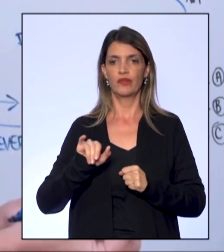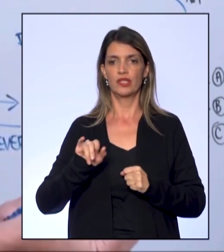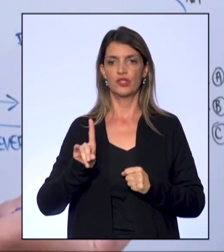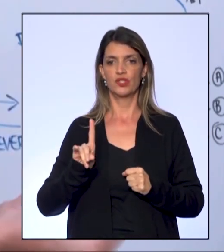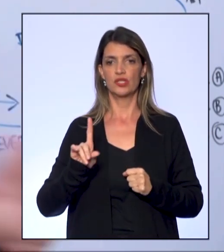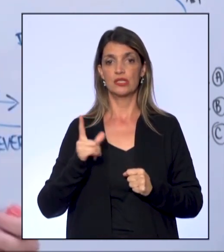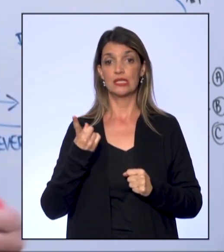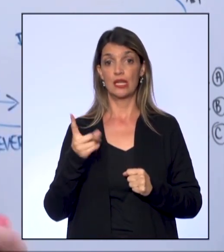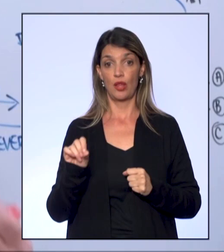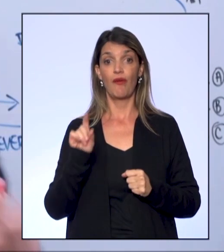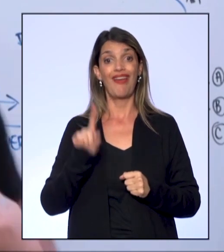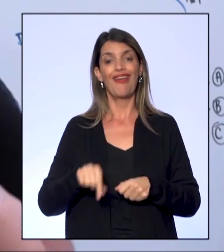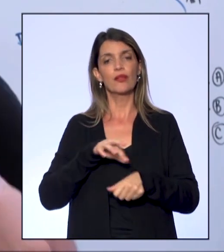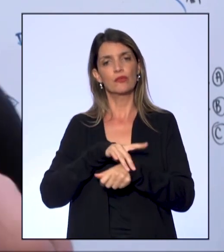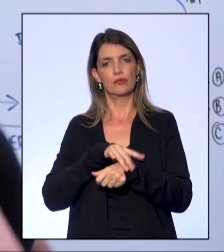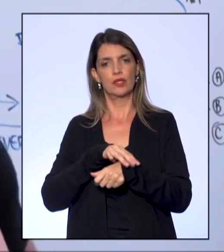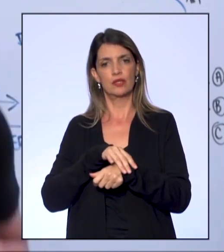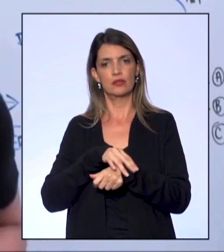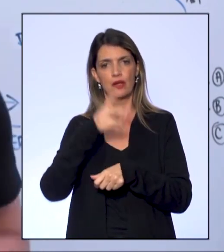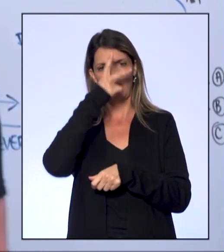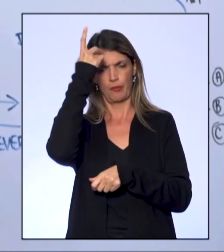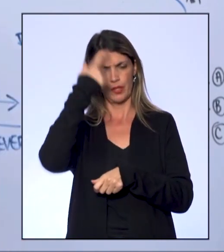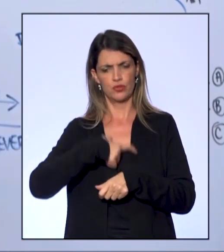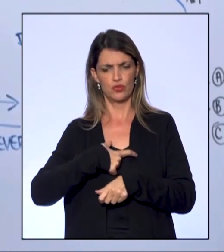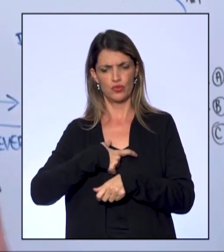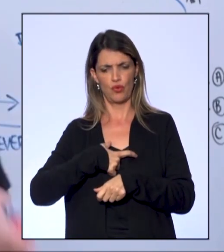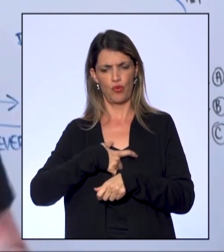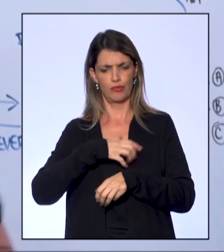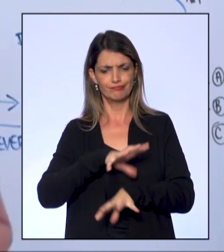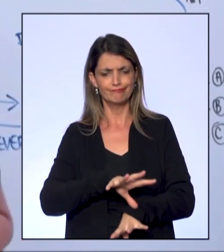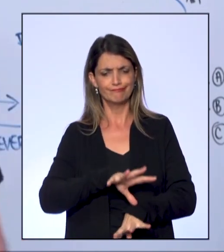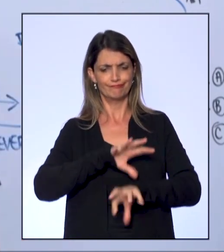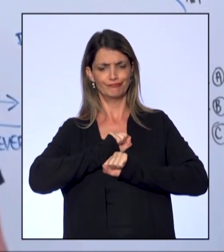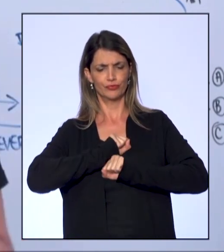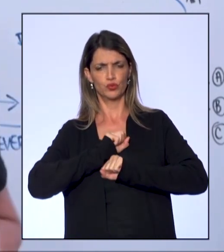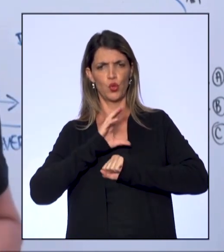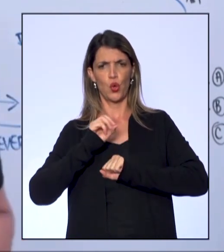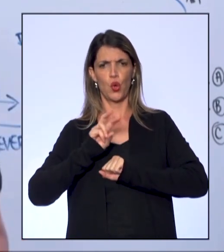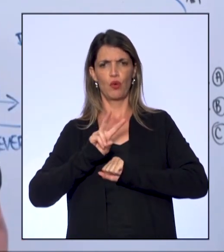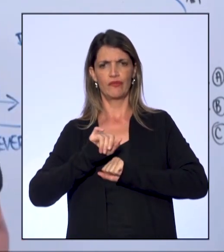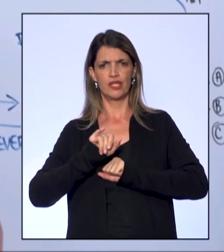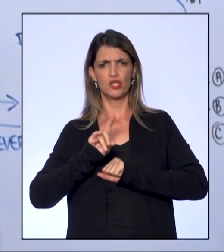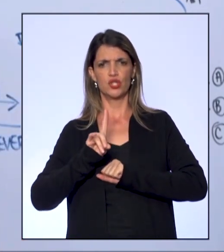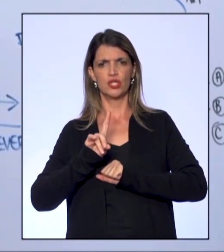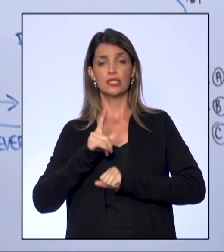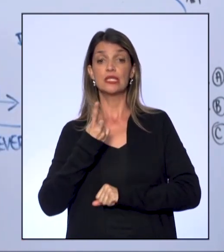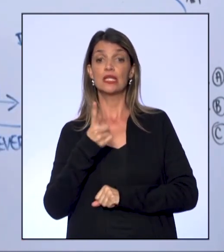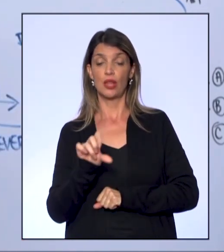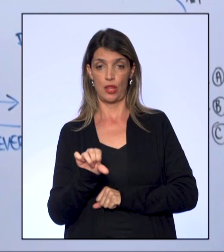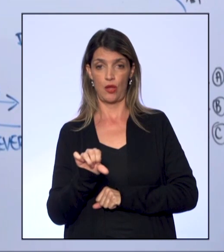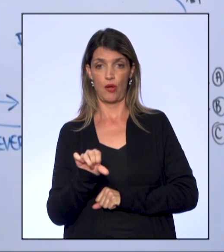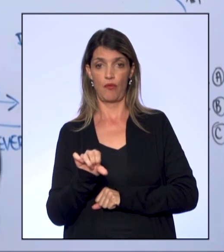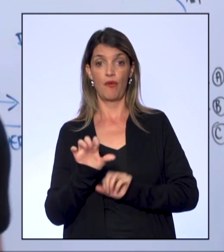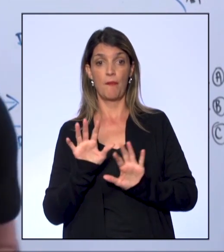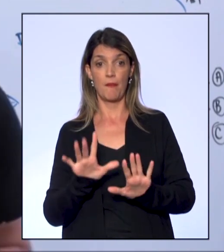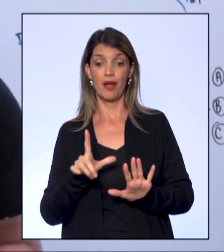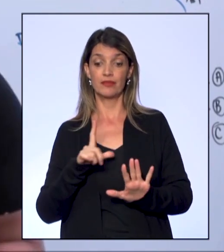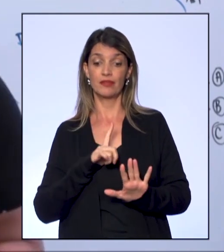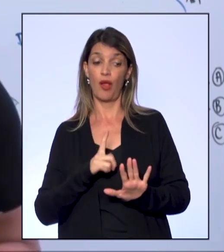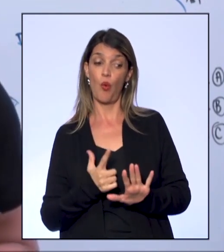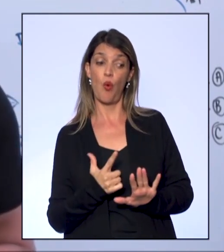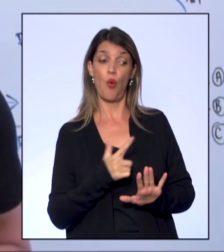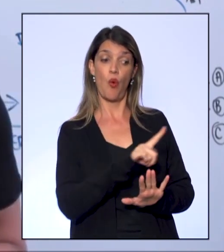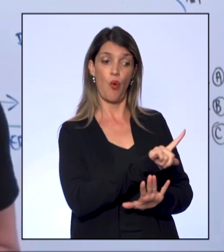é a doença. Então a pessoa, ela fica com o Covid-19, ela está doente, está com o Covid-19. Mas existe o causador